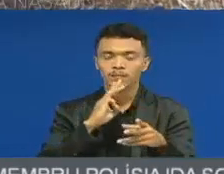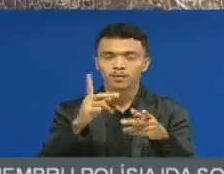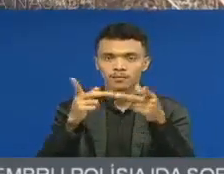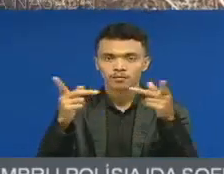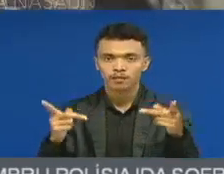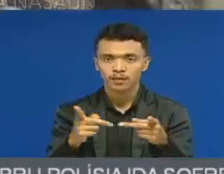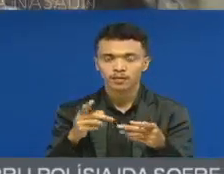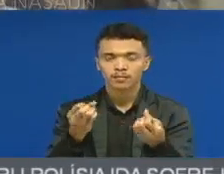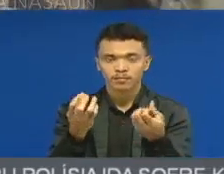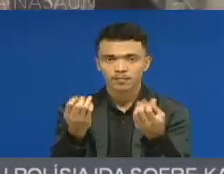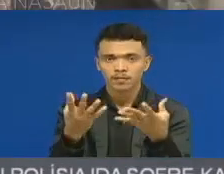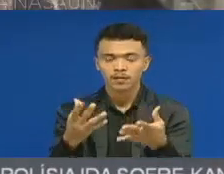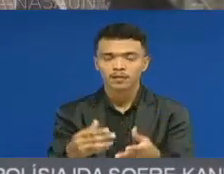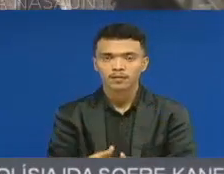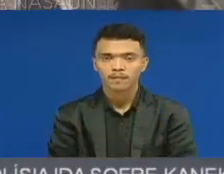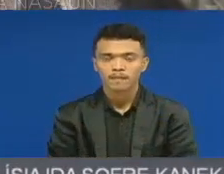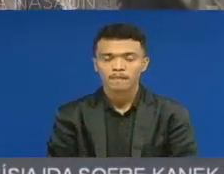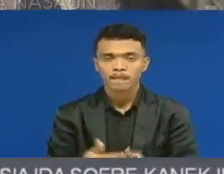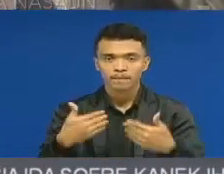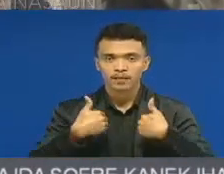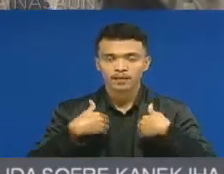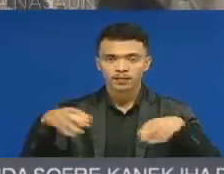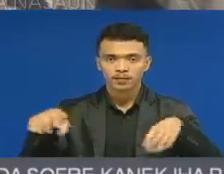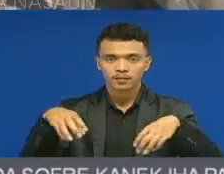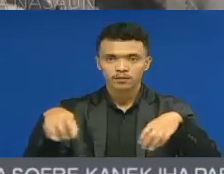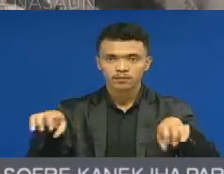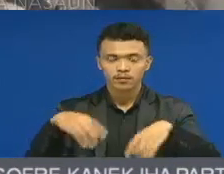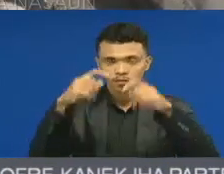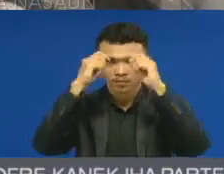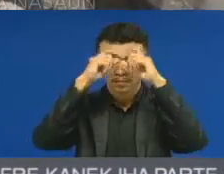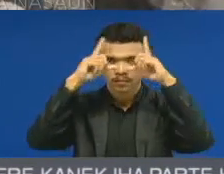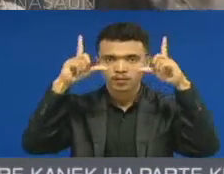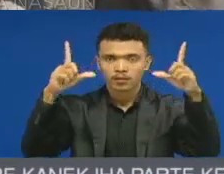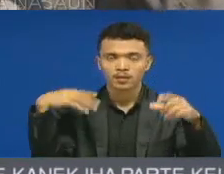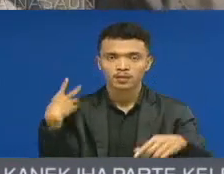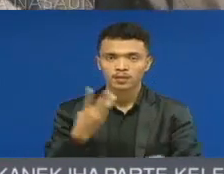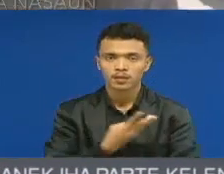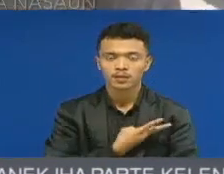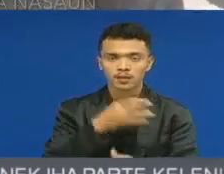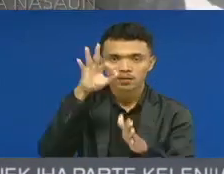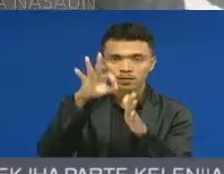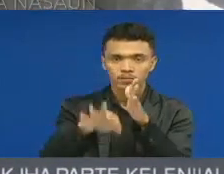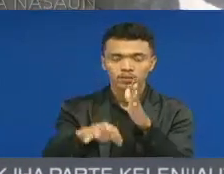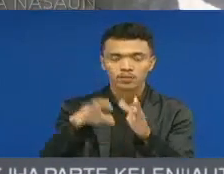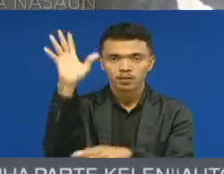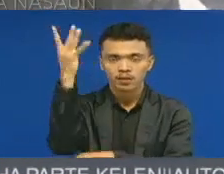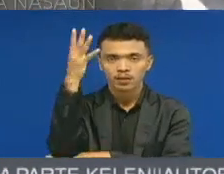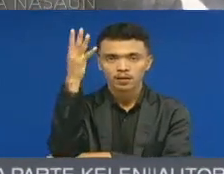quase atos. E serviço quase Timor larantoma. Ita kuda ai horis nebe